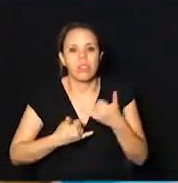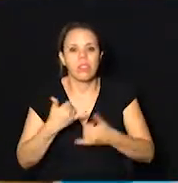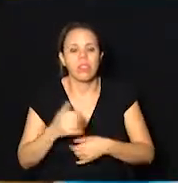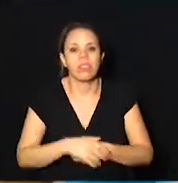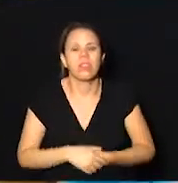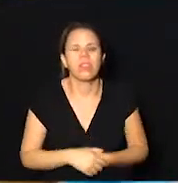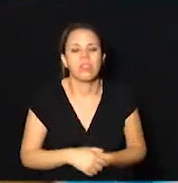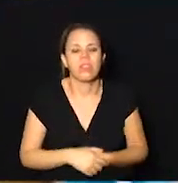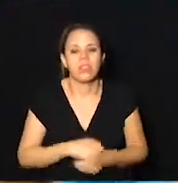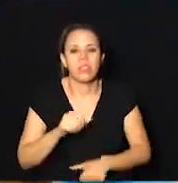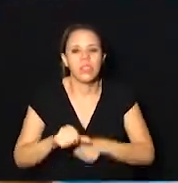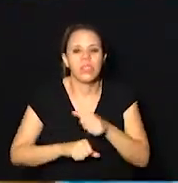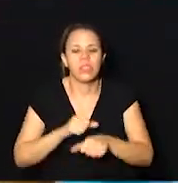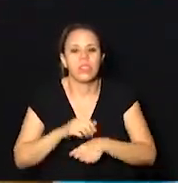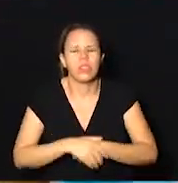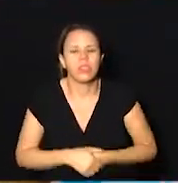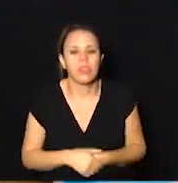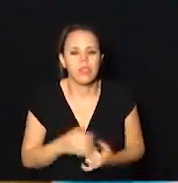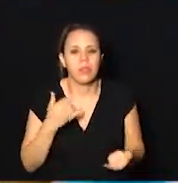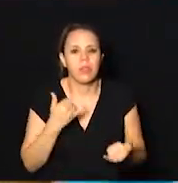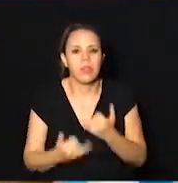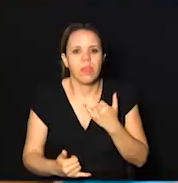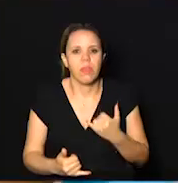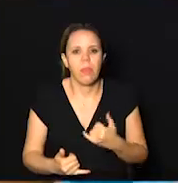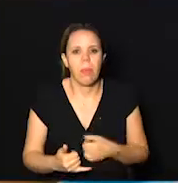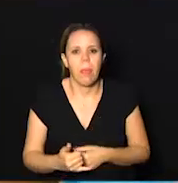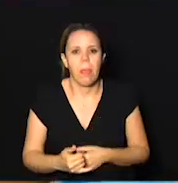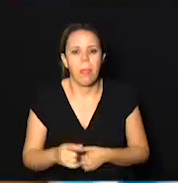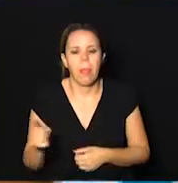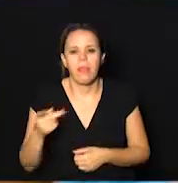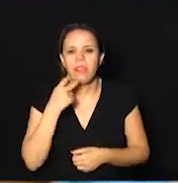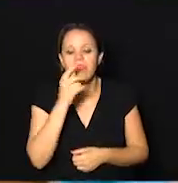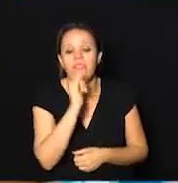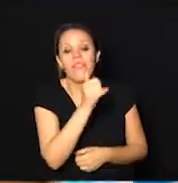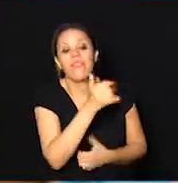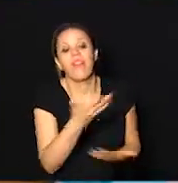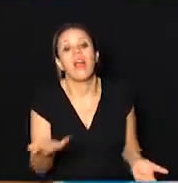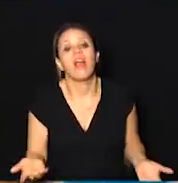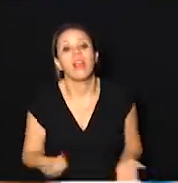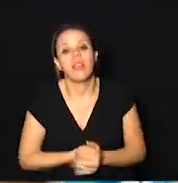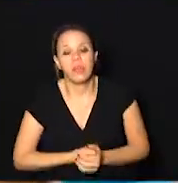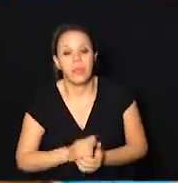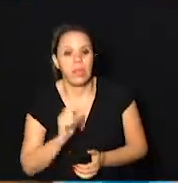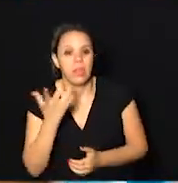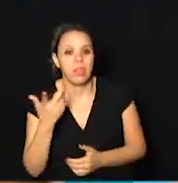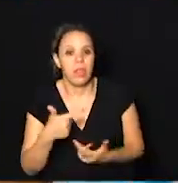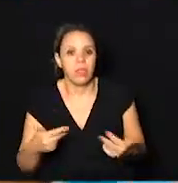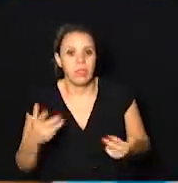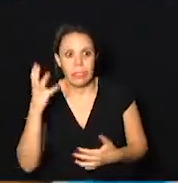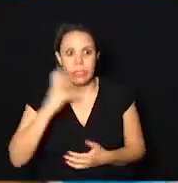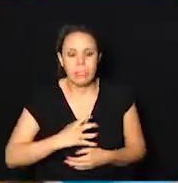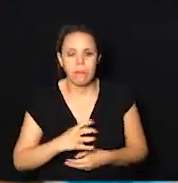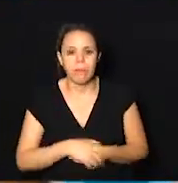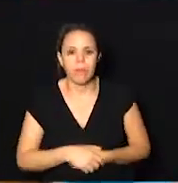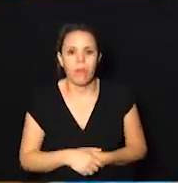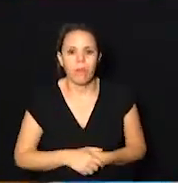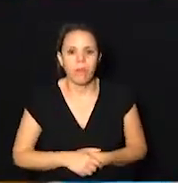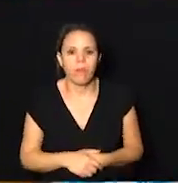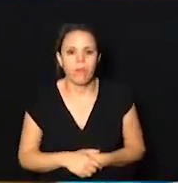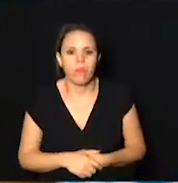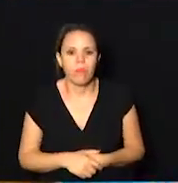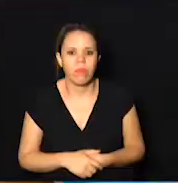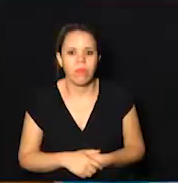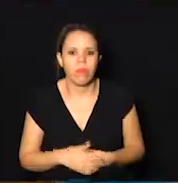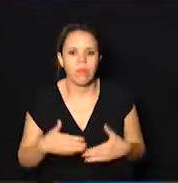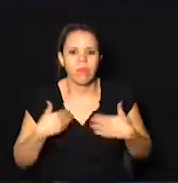a gente brinca aqui que muda né parece que liga uma chavinha ou você aperta o botão ali que que a coisa fica séria vamos ver assim